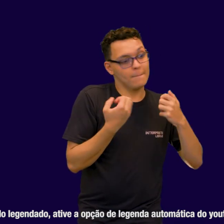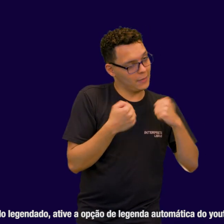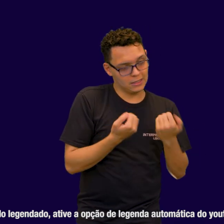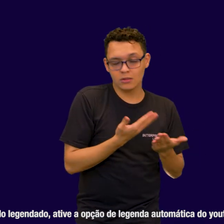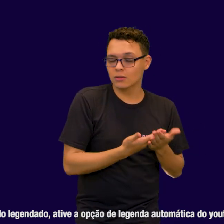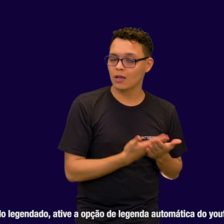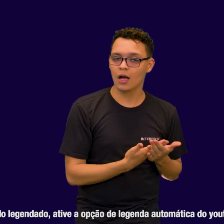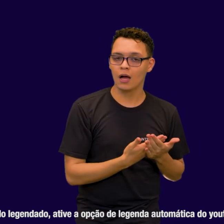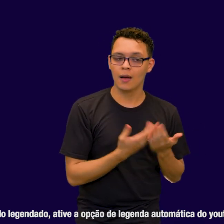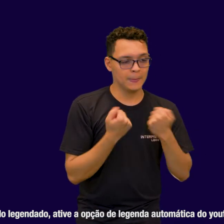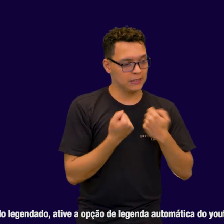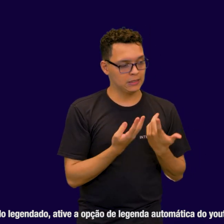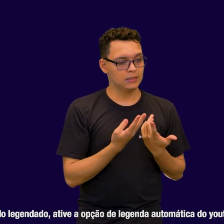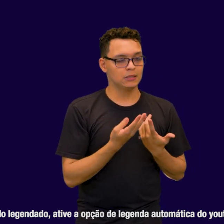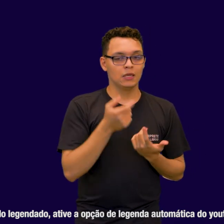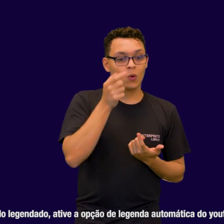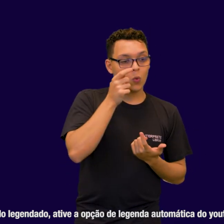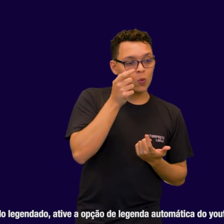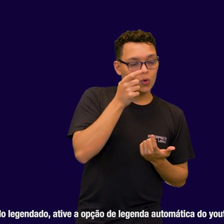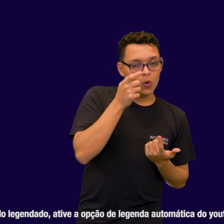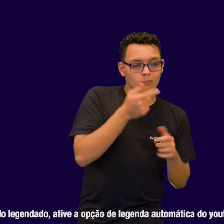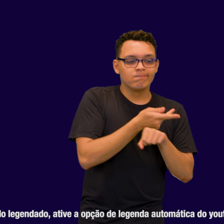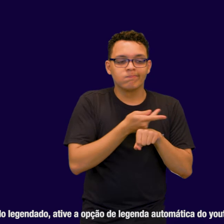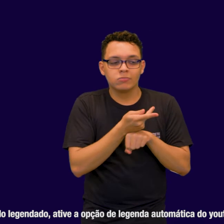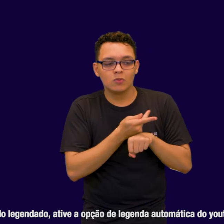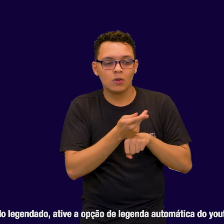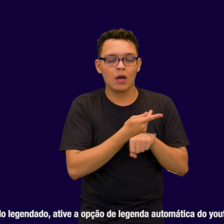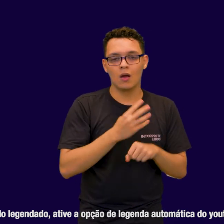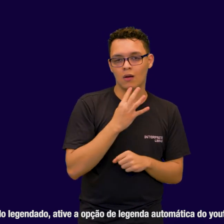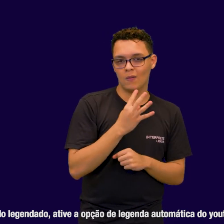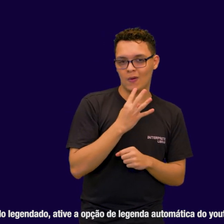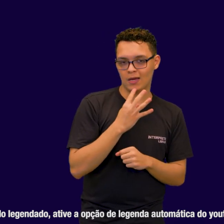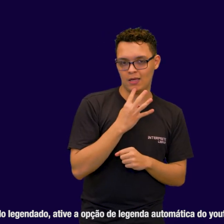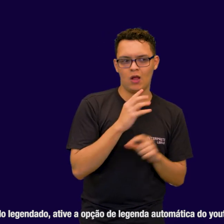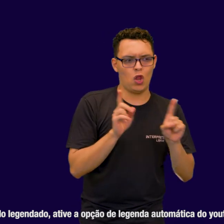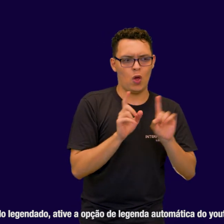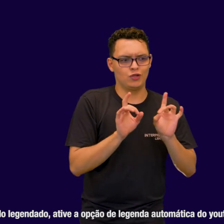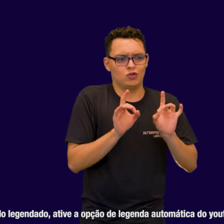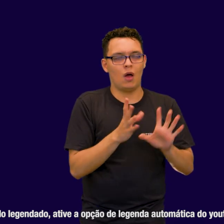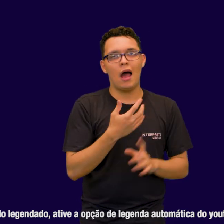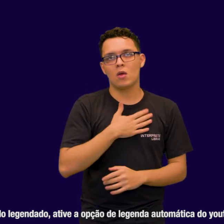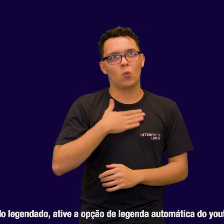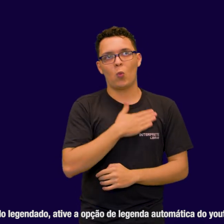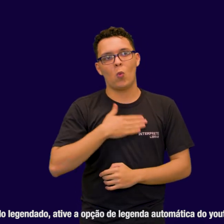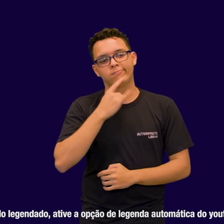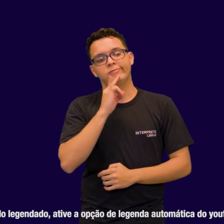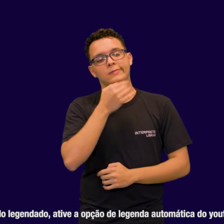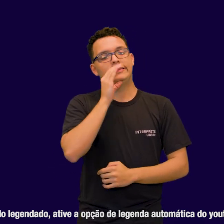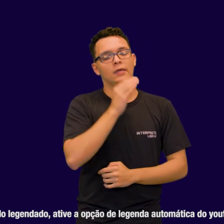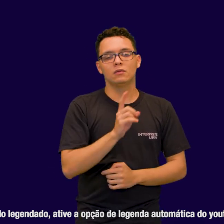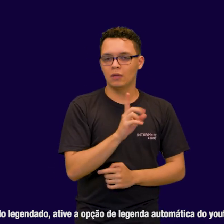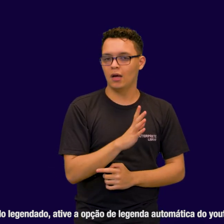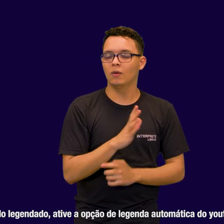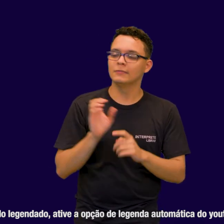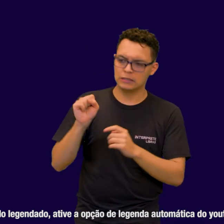caminho realmente a não ser se especializar, estudar, procurar, ter interesse em conhecer. Não basta só gostar de beber cerveja. De